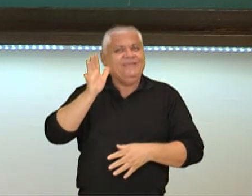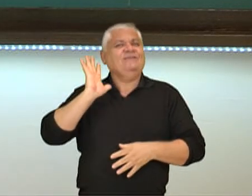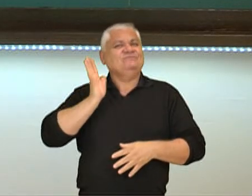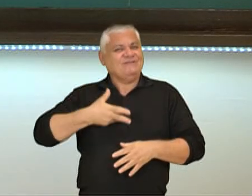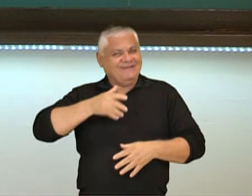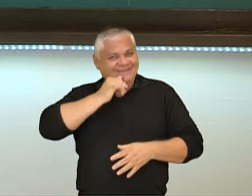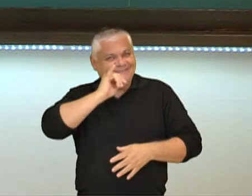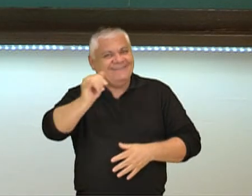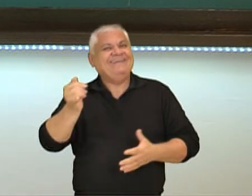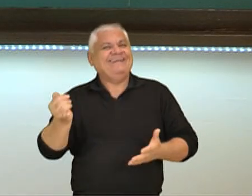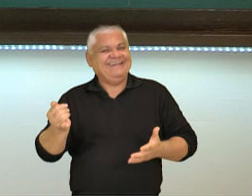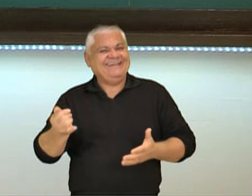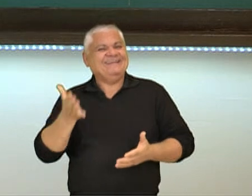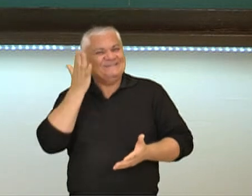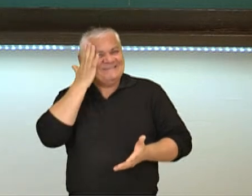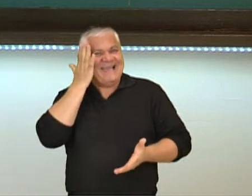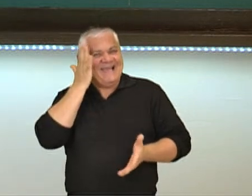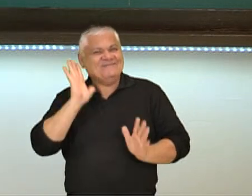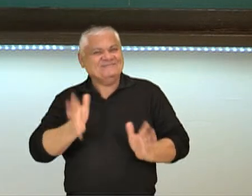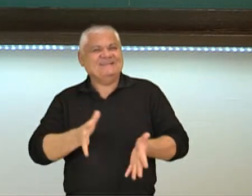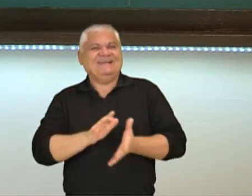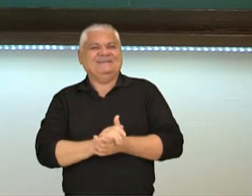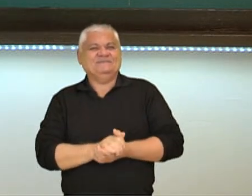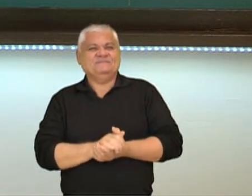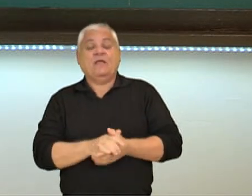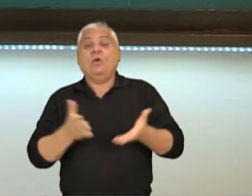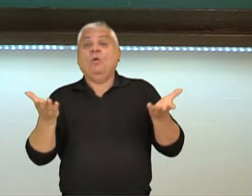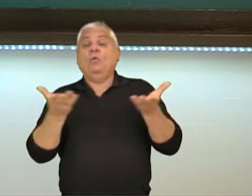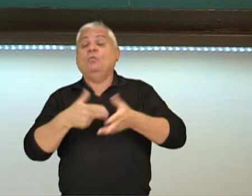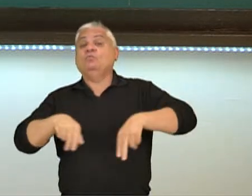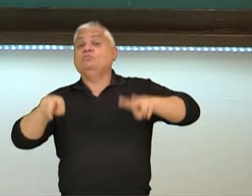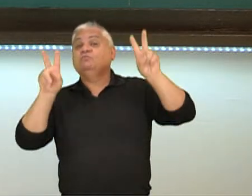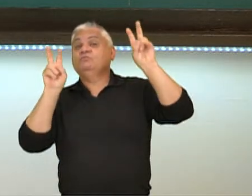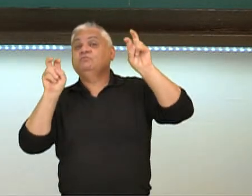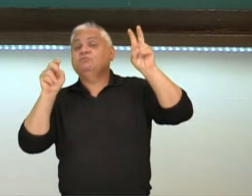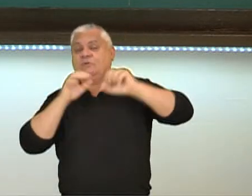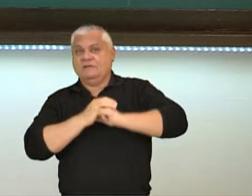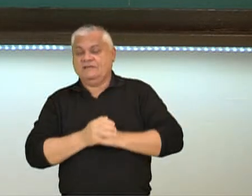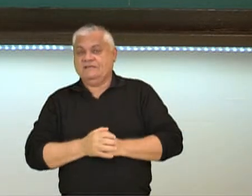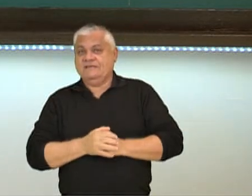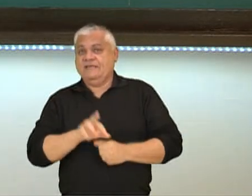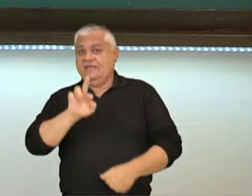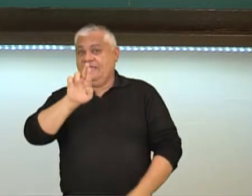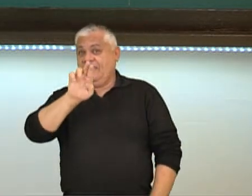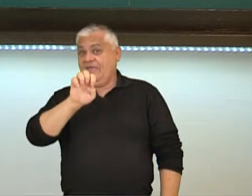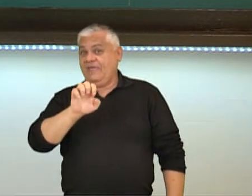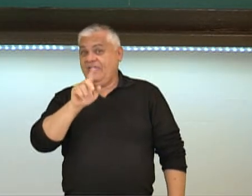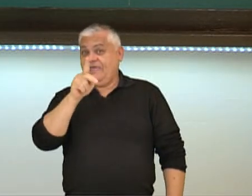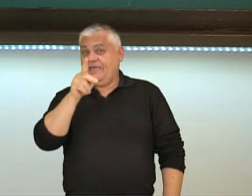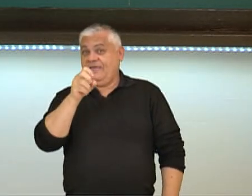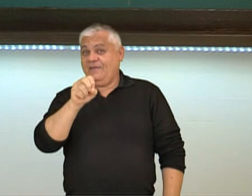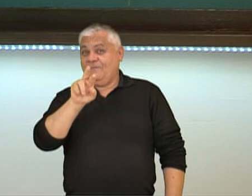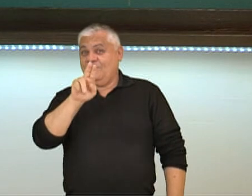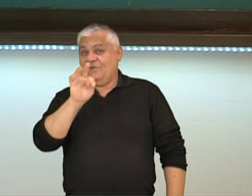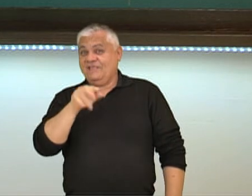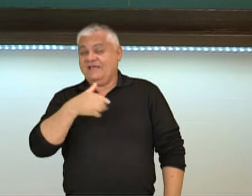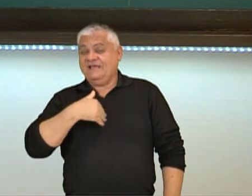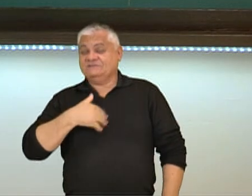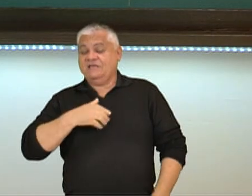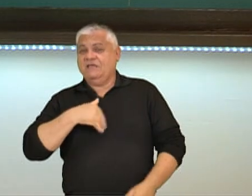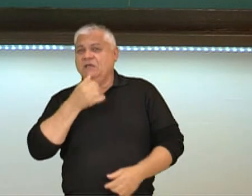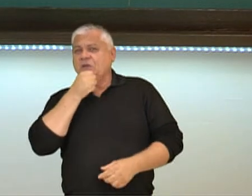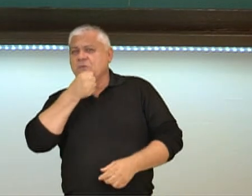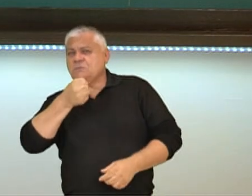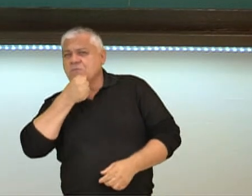agora há pouco. Claro que você está sabendo então. Nós hoje vamos falar sobre reportagens. Dentro